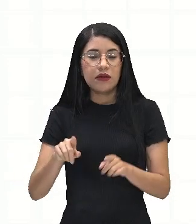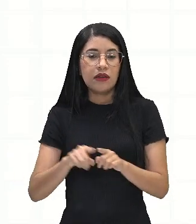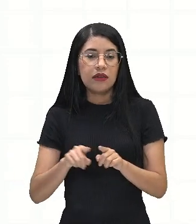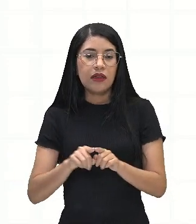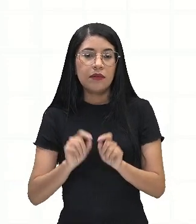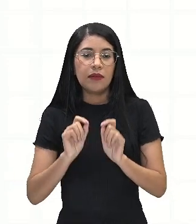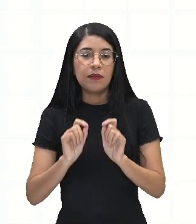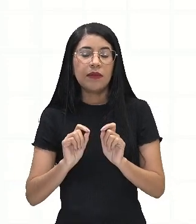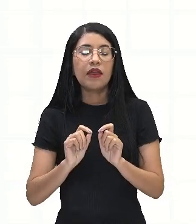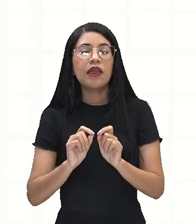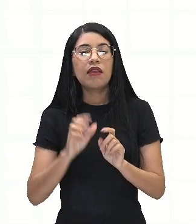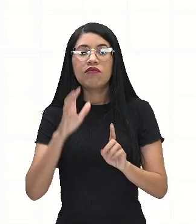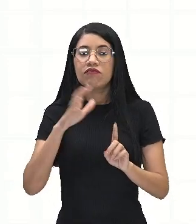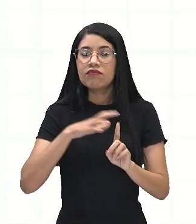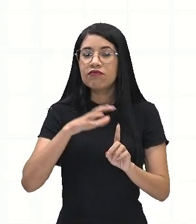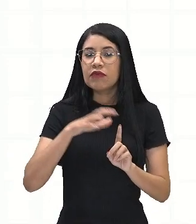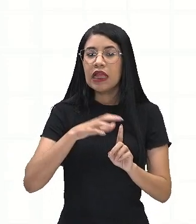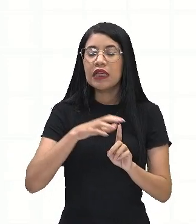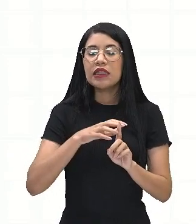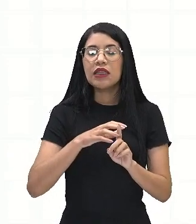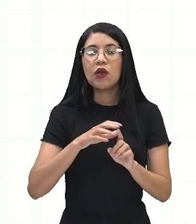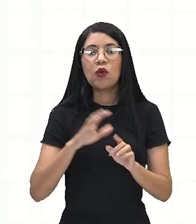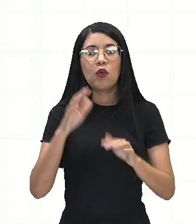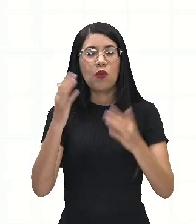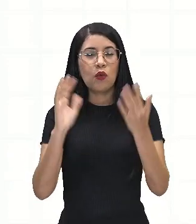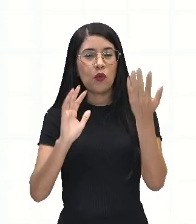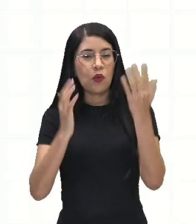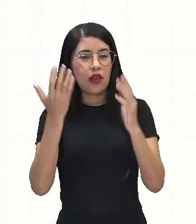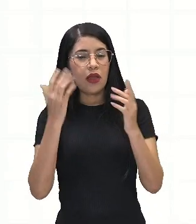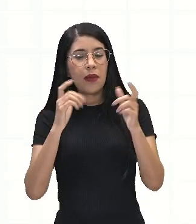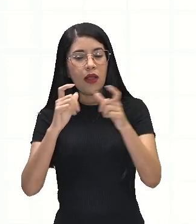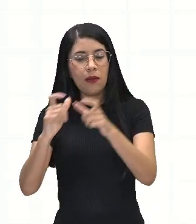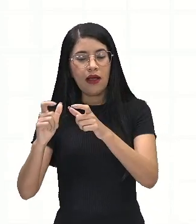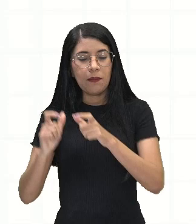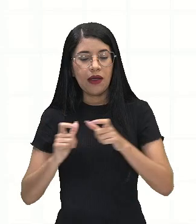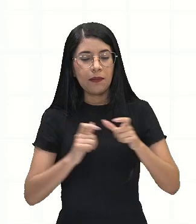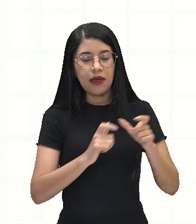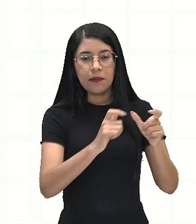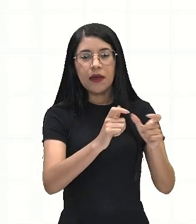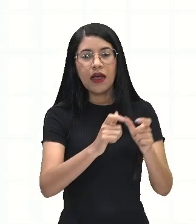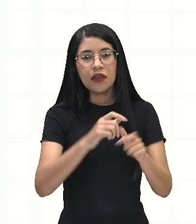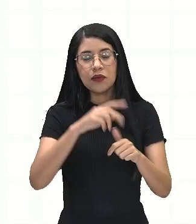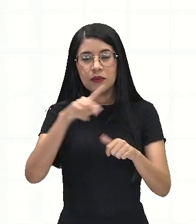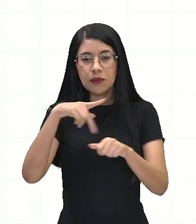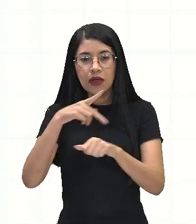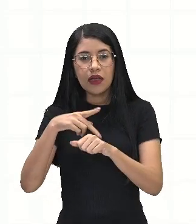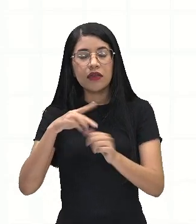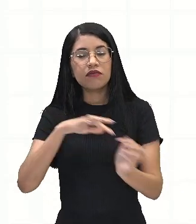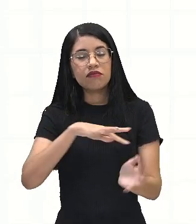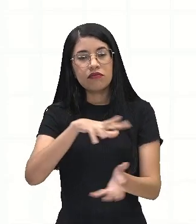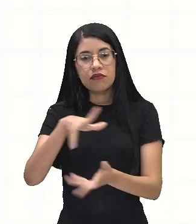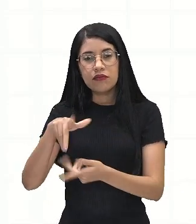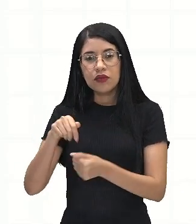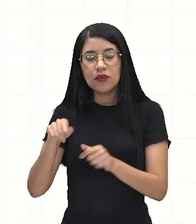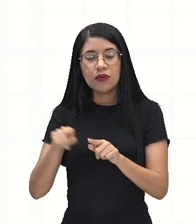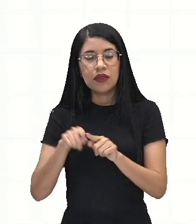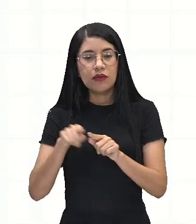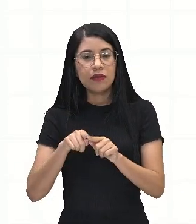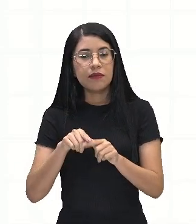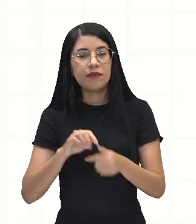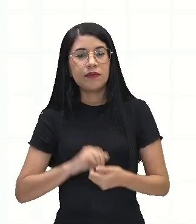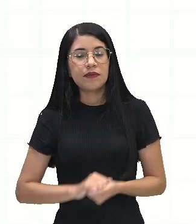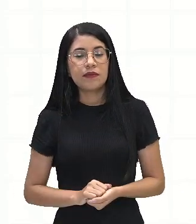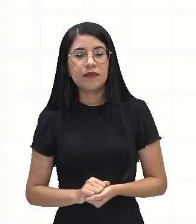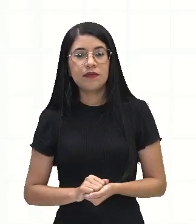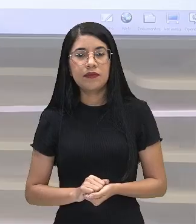chuva influencia padrões climáticos de outros lugares do nosso país e até mesmo da América do Sul.